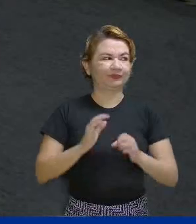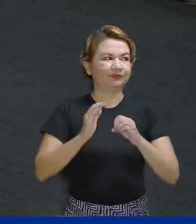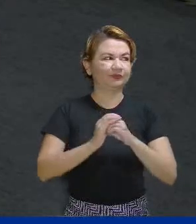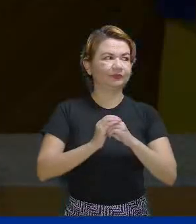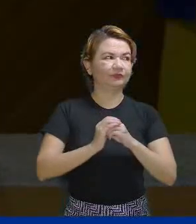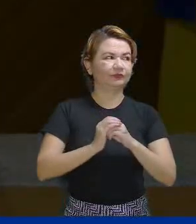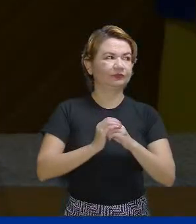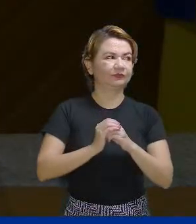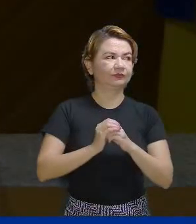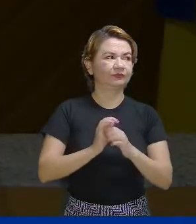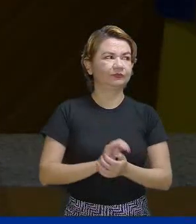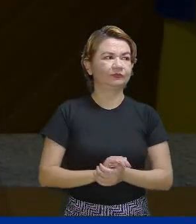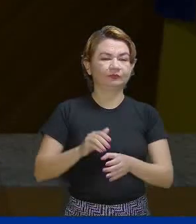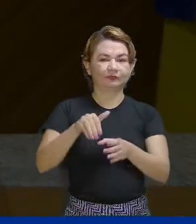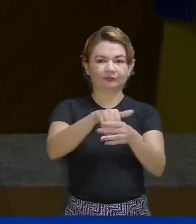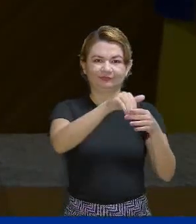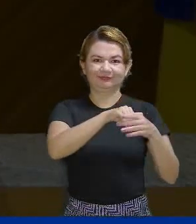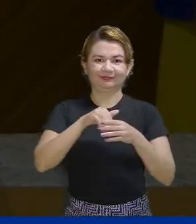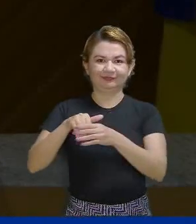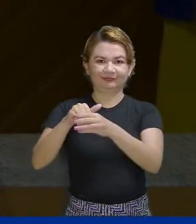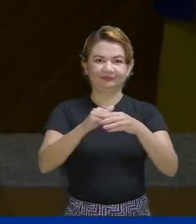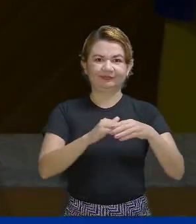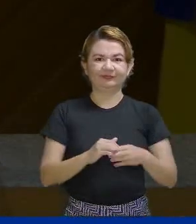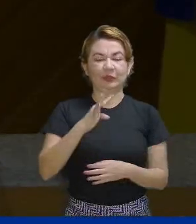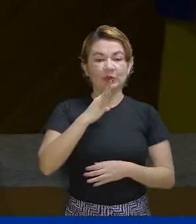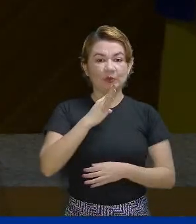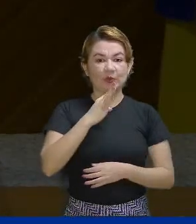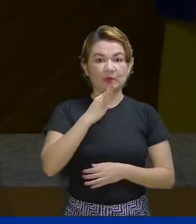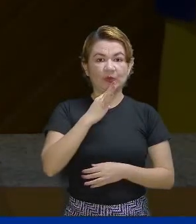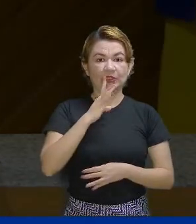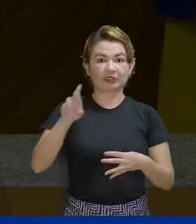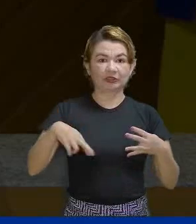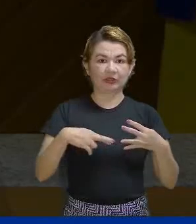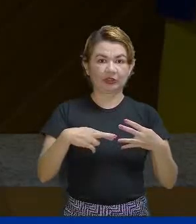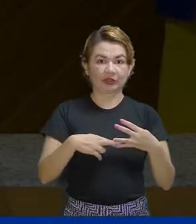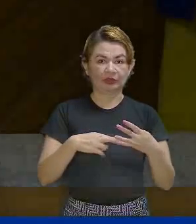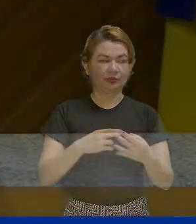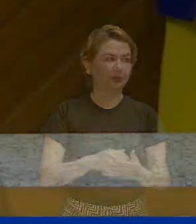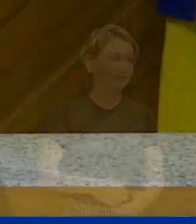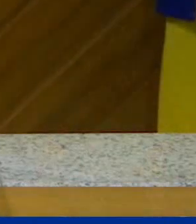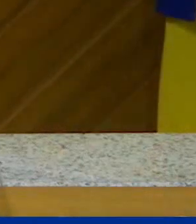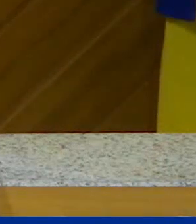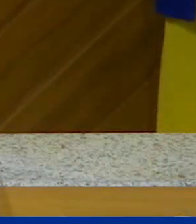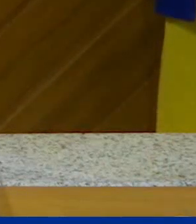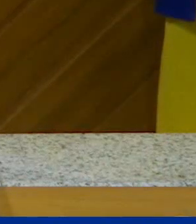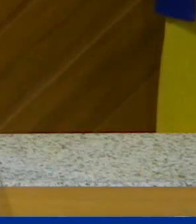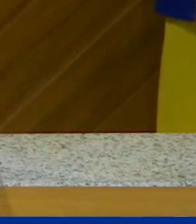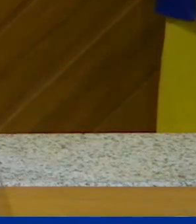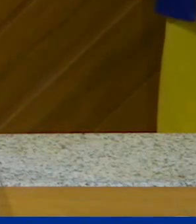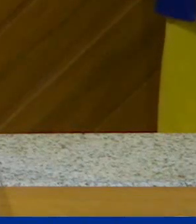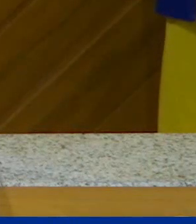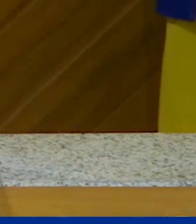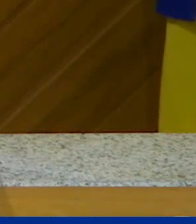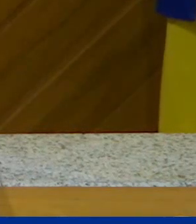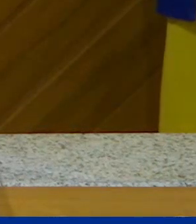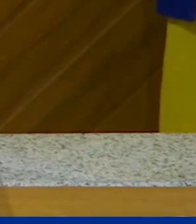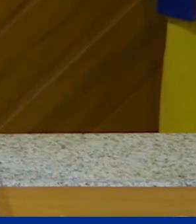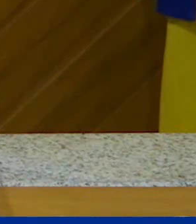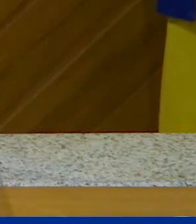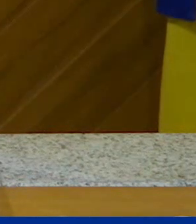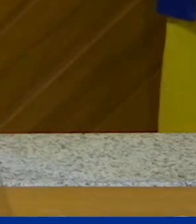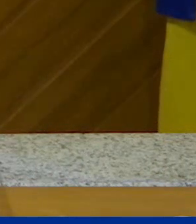O Regional Eleitoral do Amapá, por unanimidade, conheceu do mérito, negou-lhe provimento nos termos do